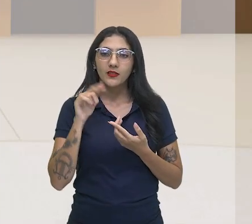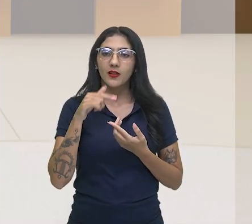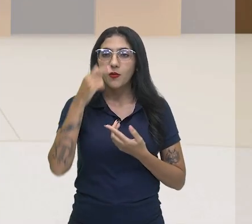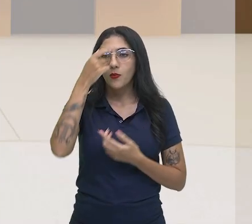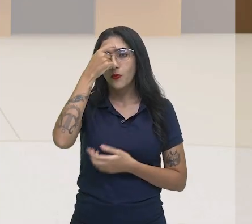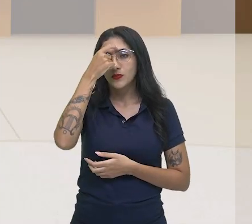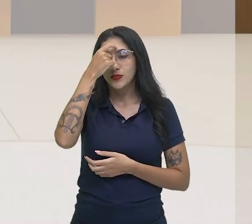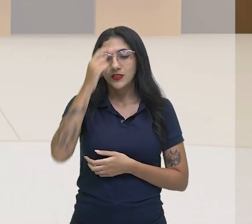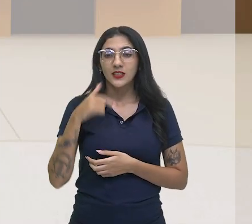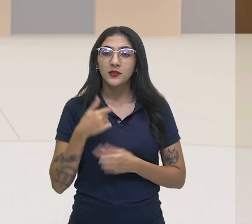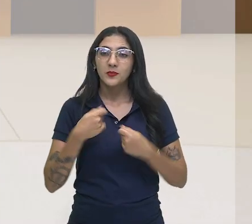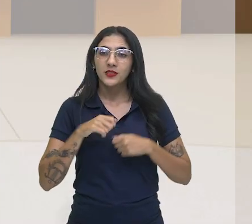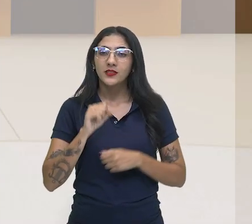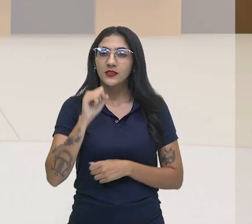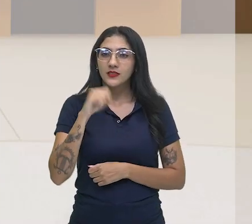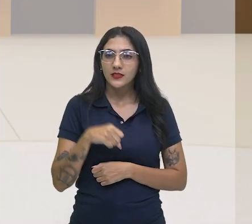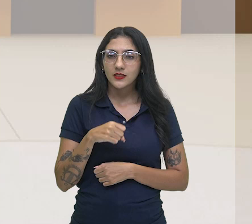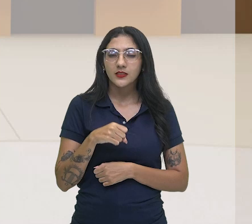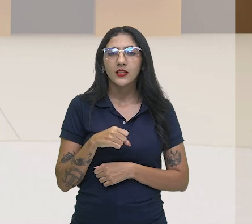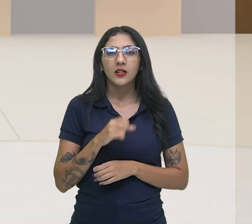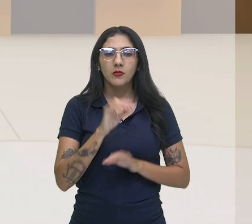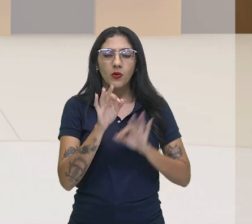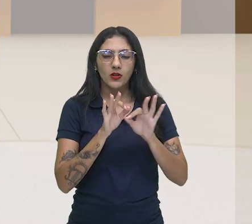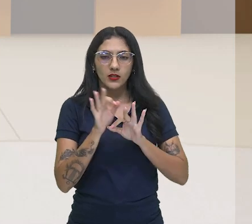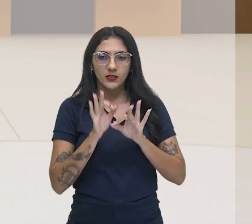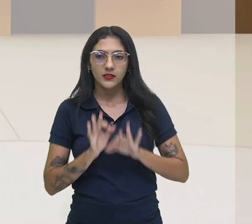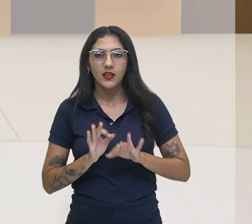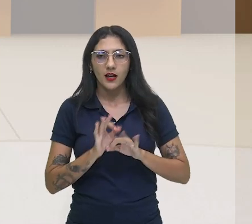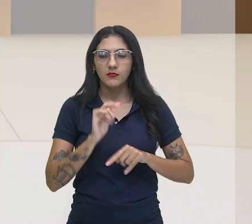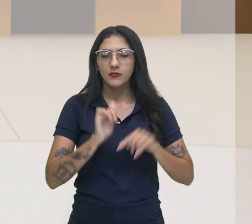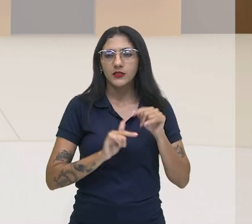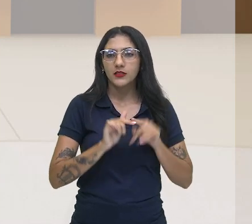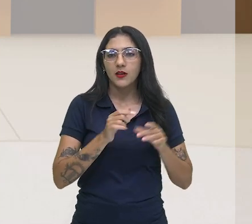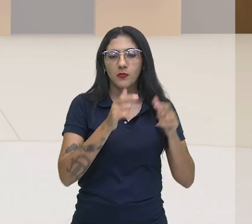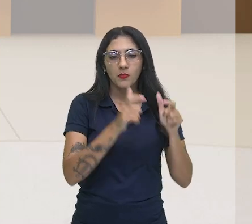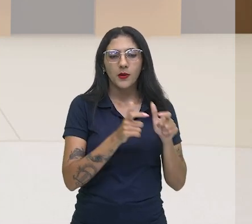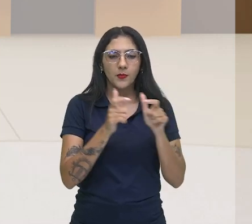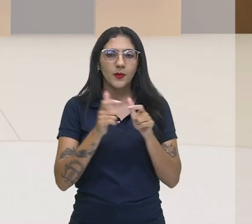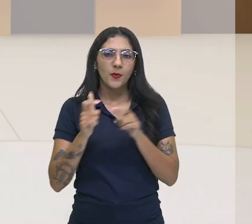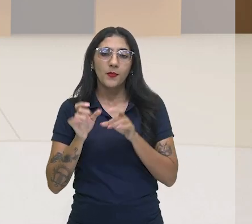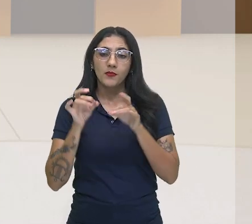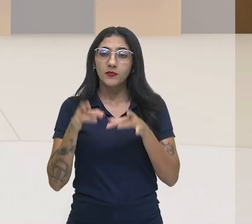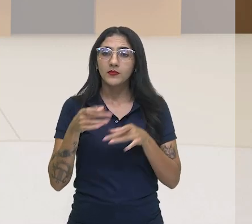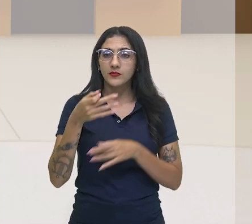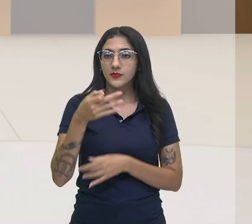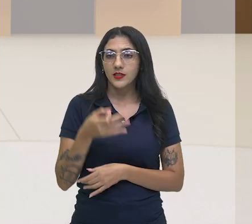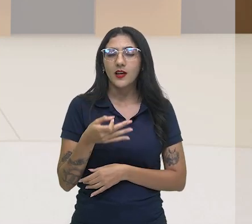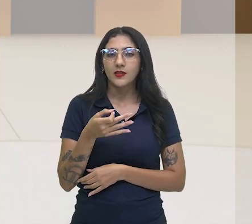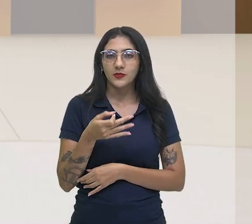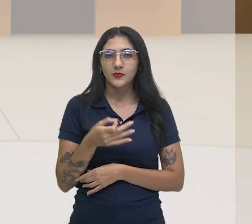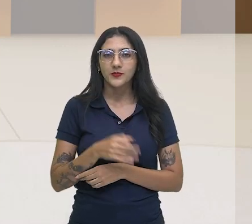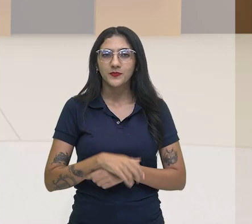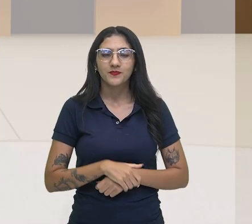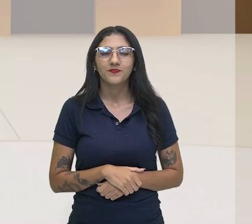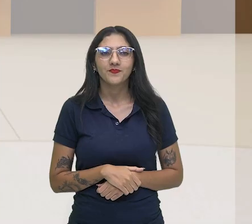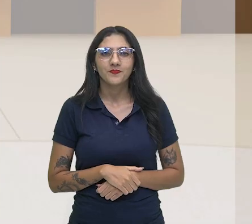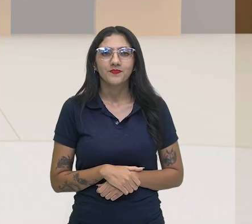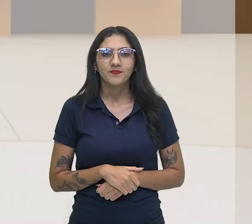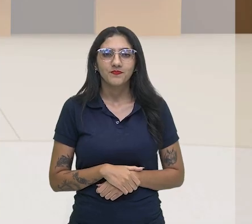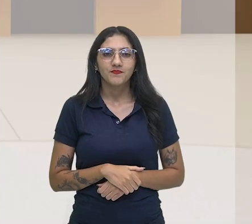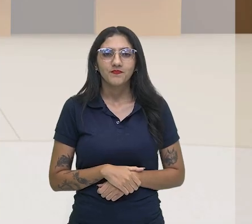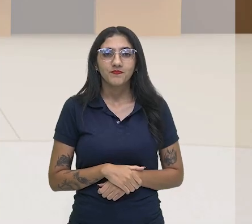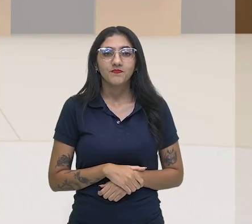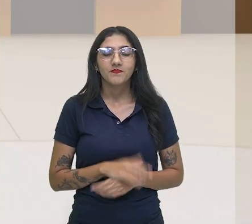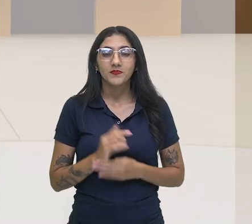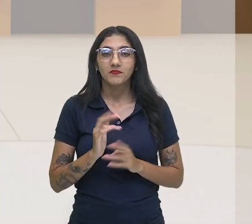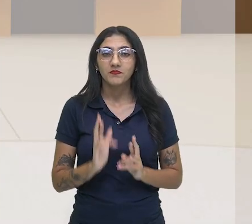sim, selecionar e colocar cada coisa no seu lugar, descartando da forma correta. Nós esperamos que você aí do